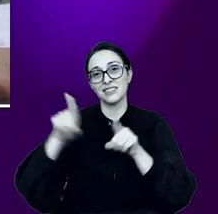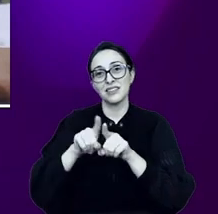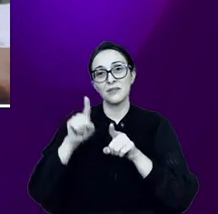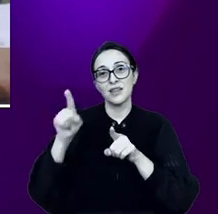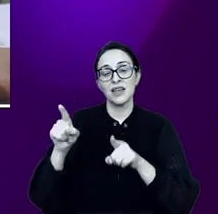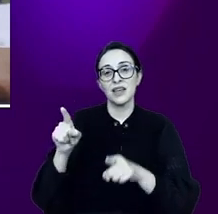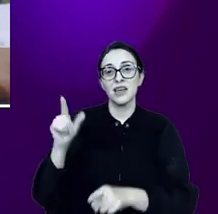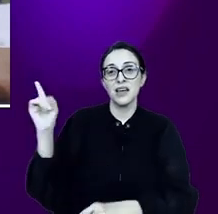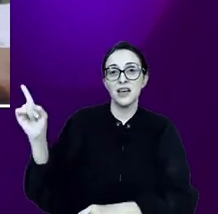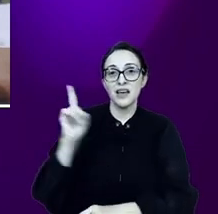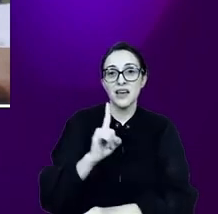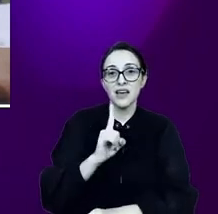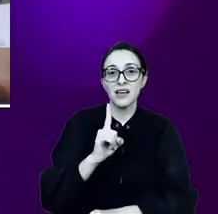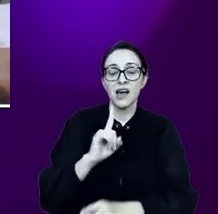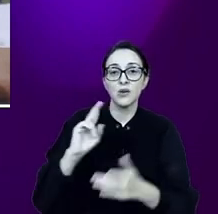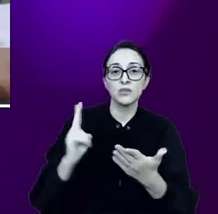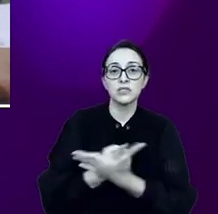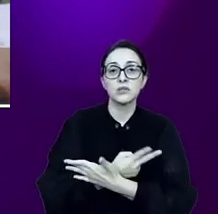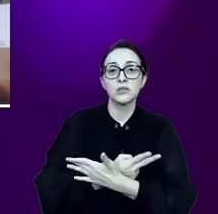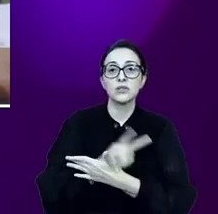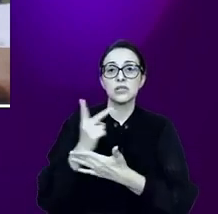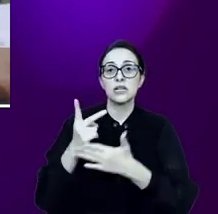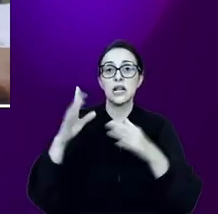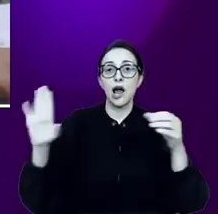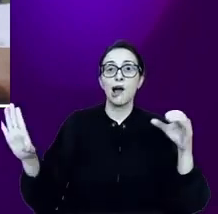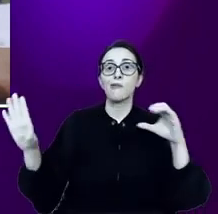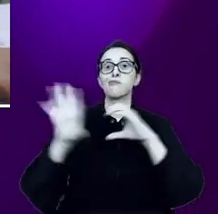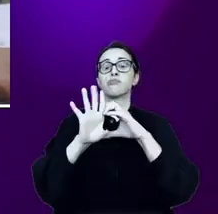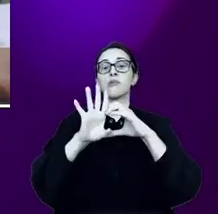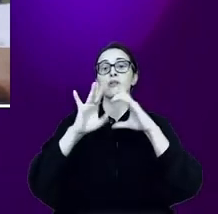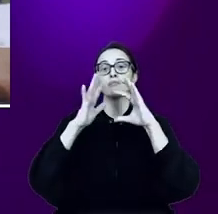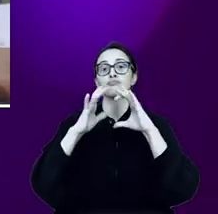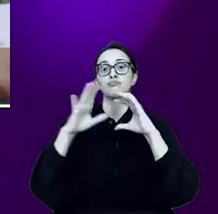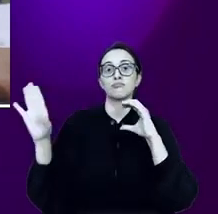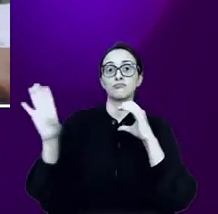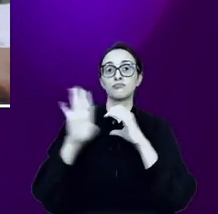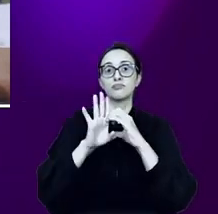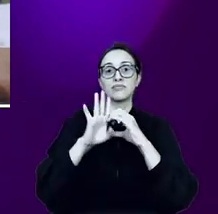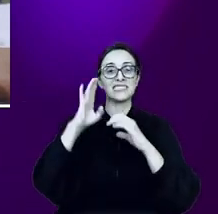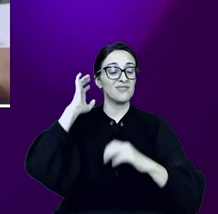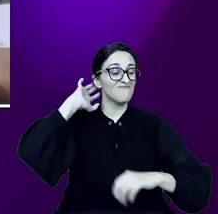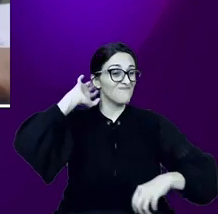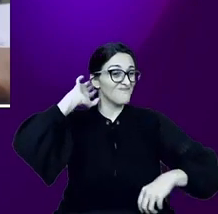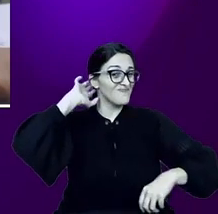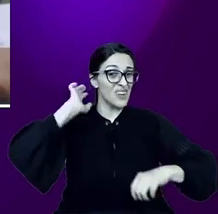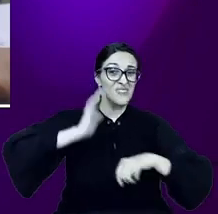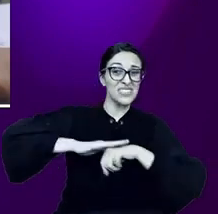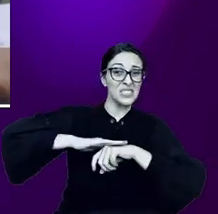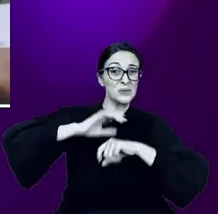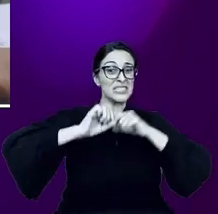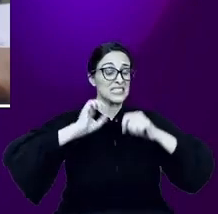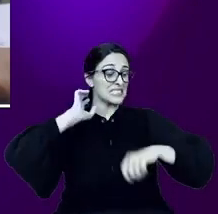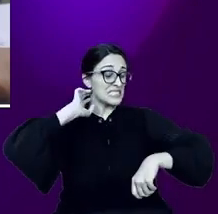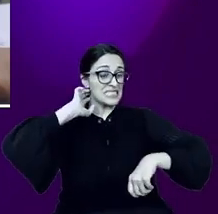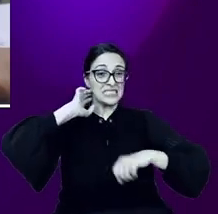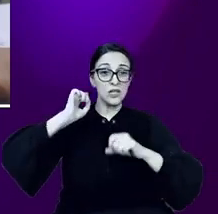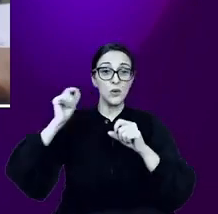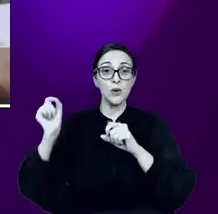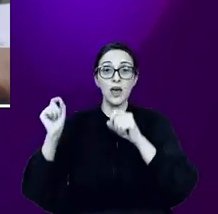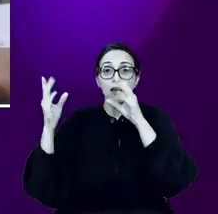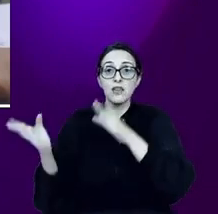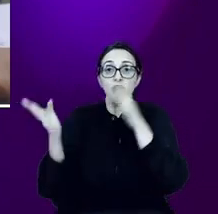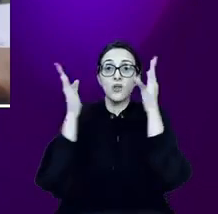colega, diante de um traumatismo crânioencefálico, já coçando a cabeça, o que vai fazer, e do lado